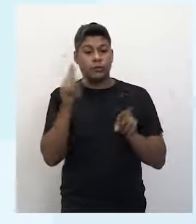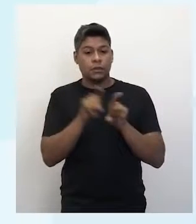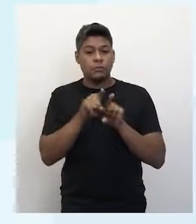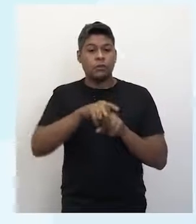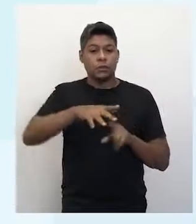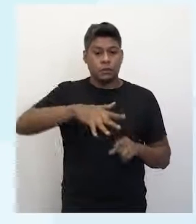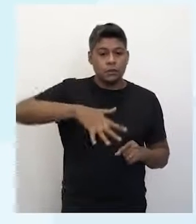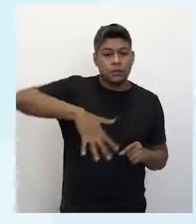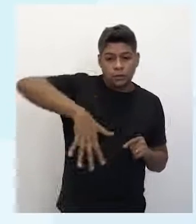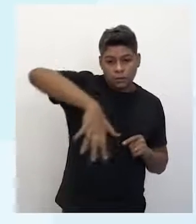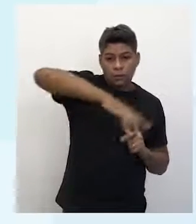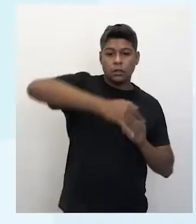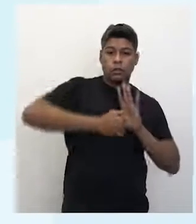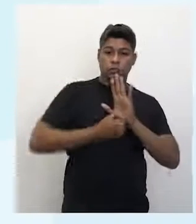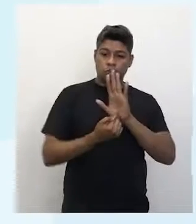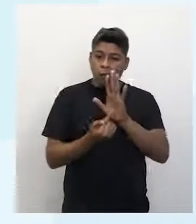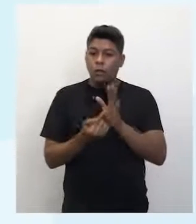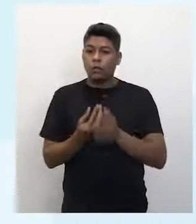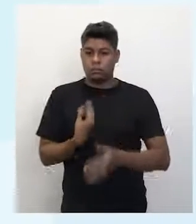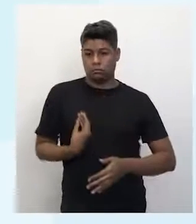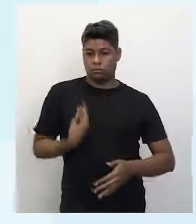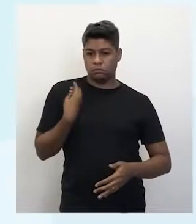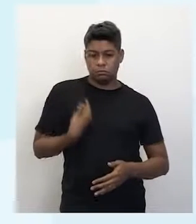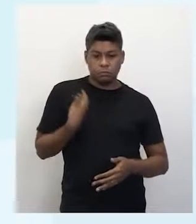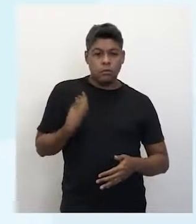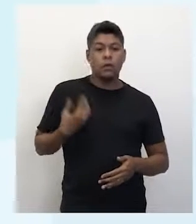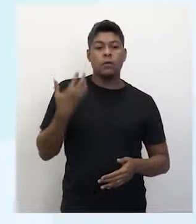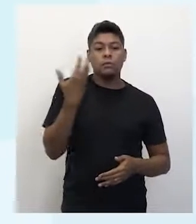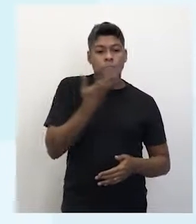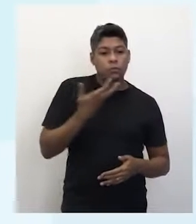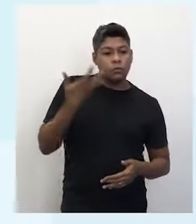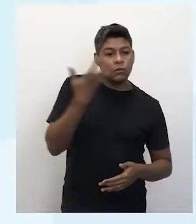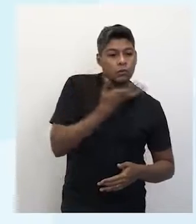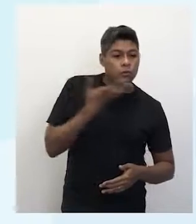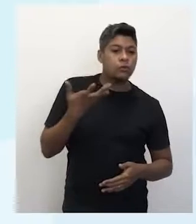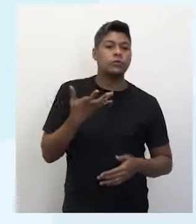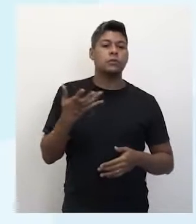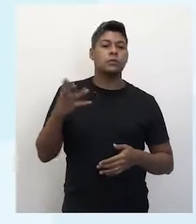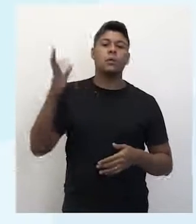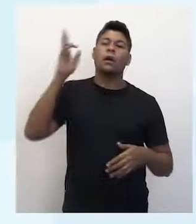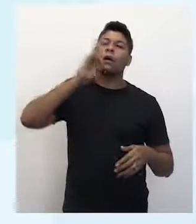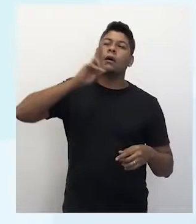região, retratando suas origens, agregando música, trajes típicos, lendas,